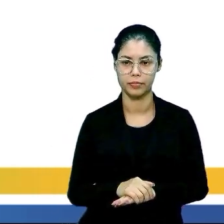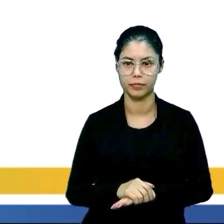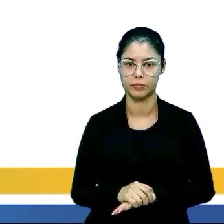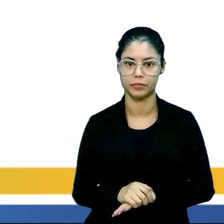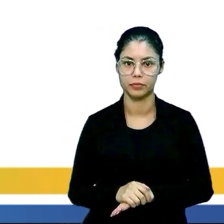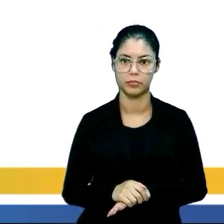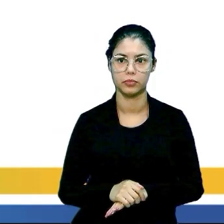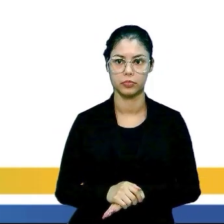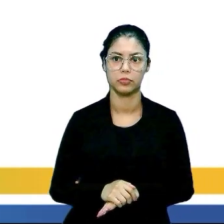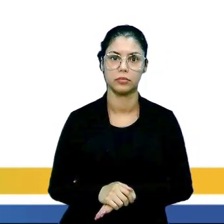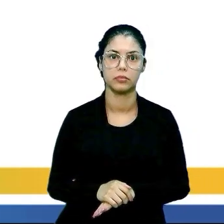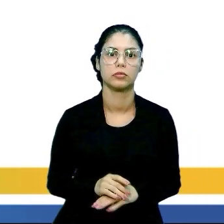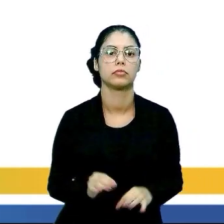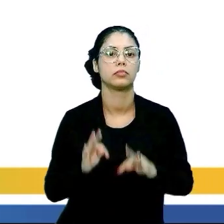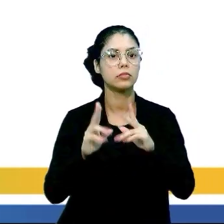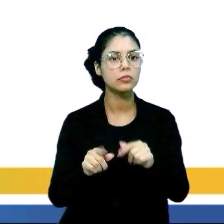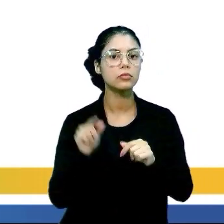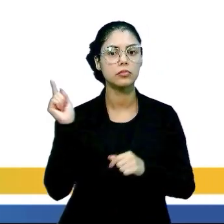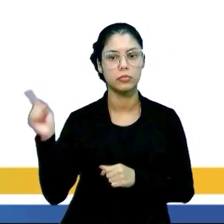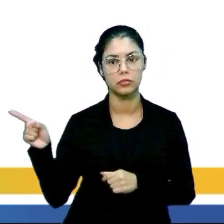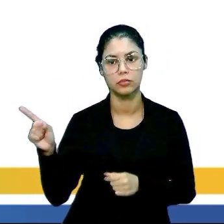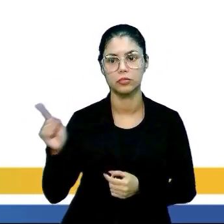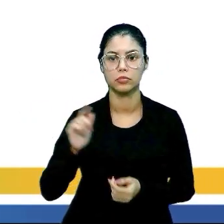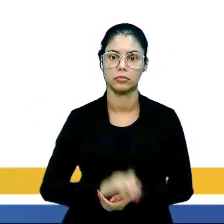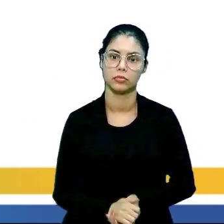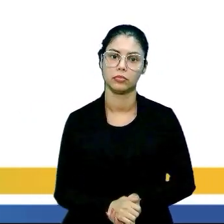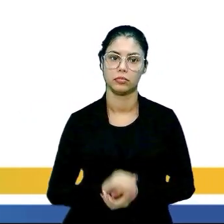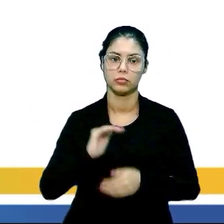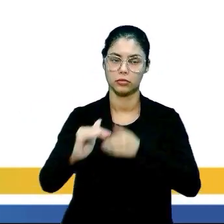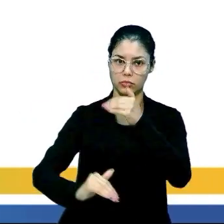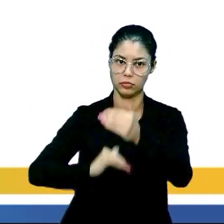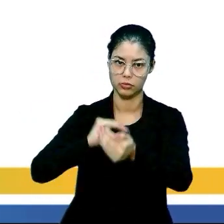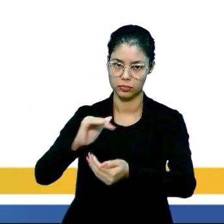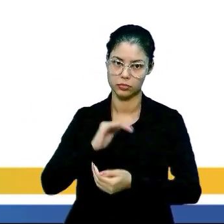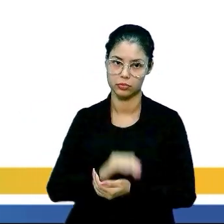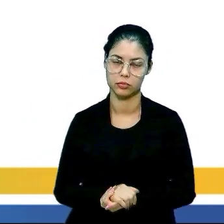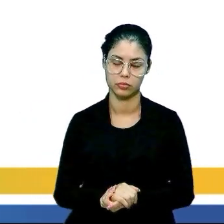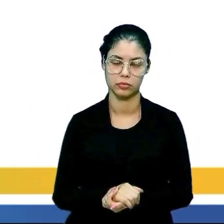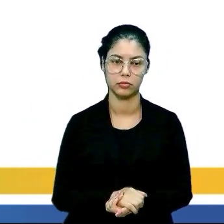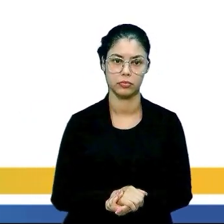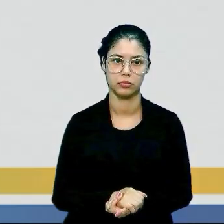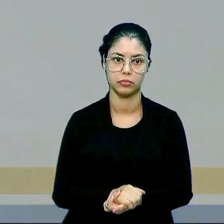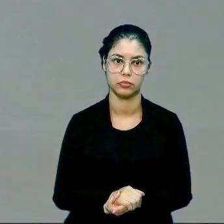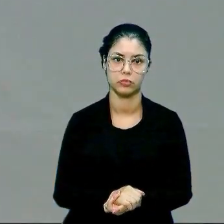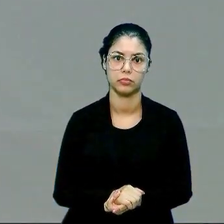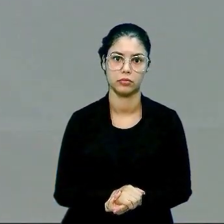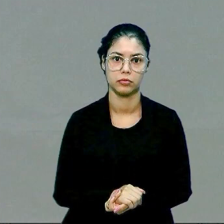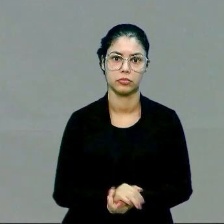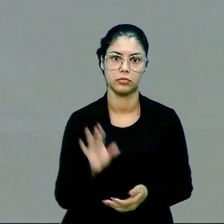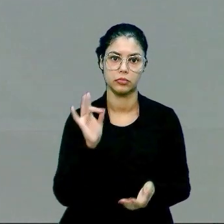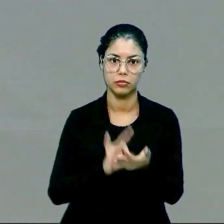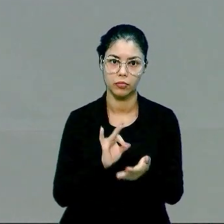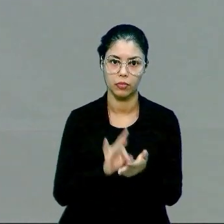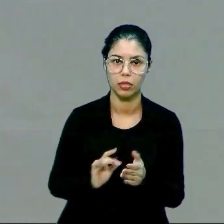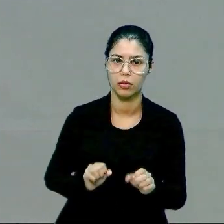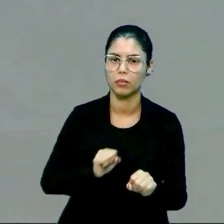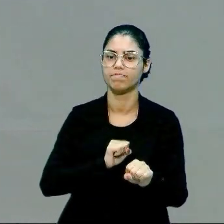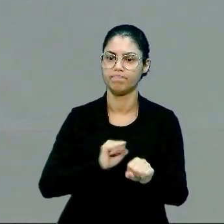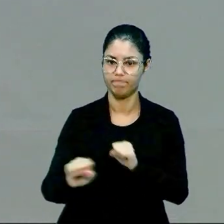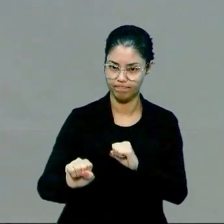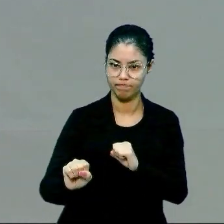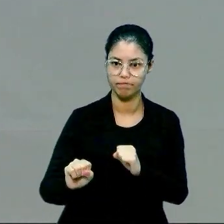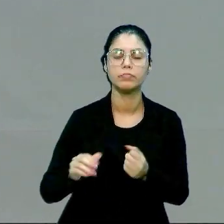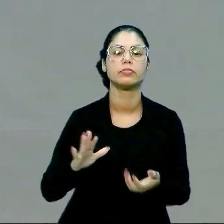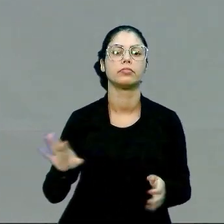toda a nossa história. Quer dizer, há aqui um processo de... Na verdade, ele rompe